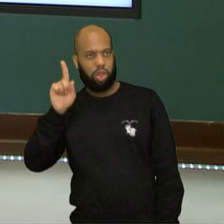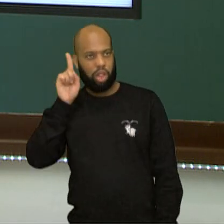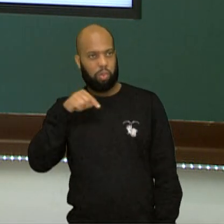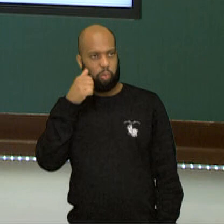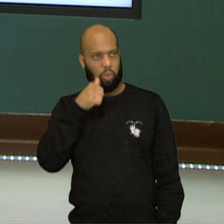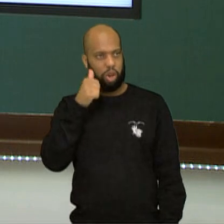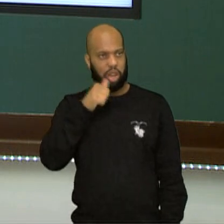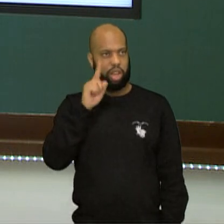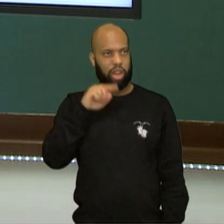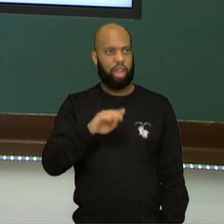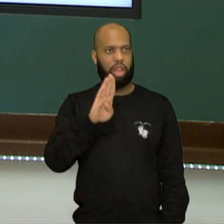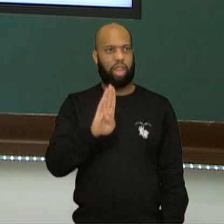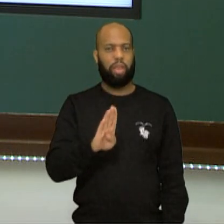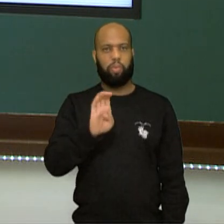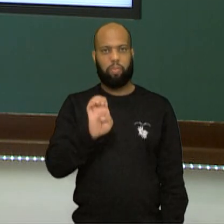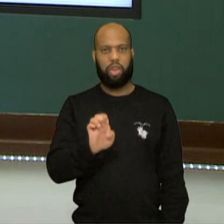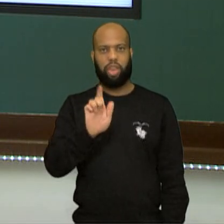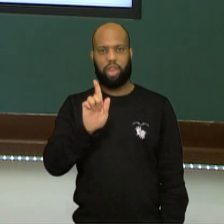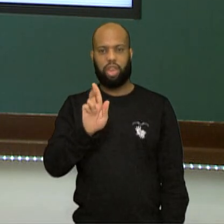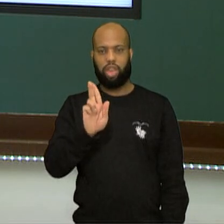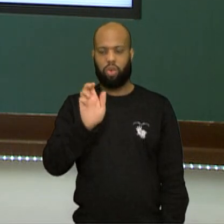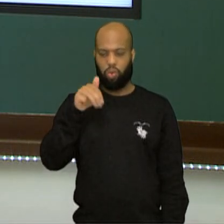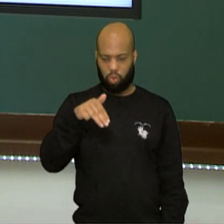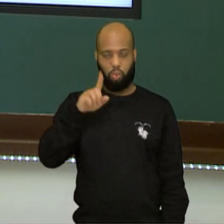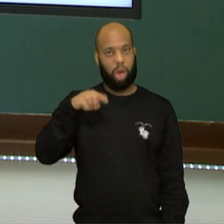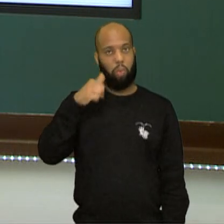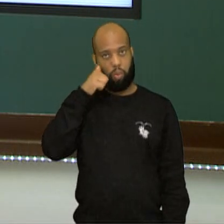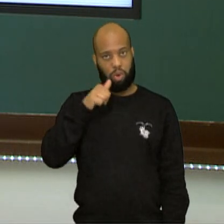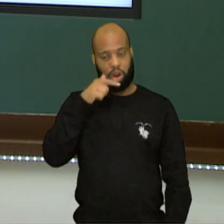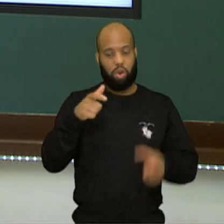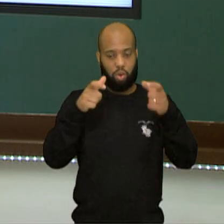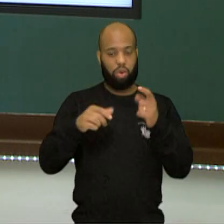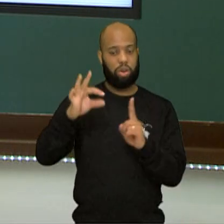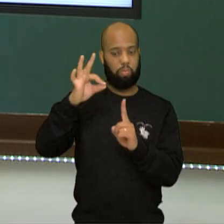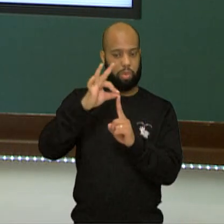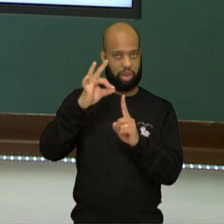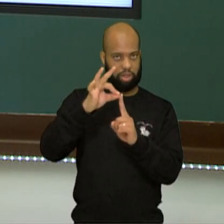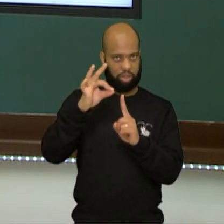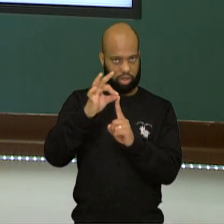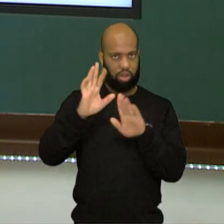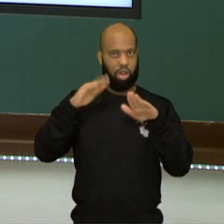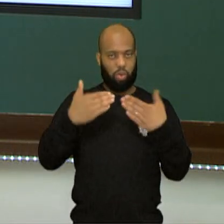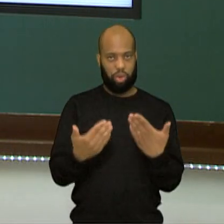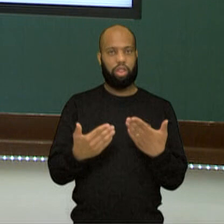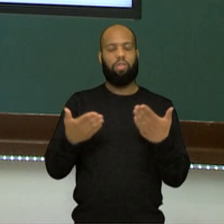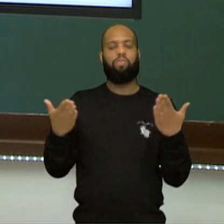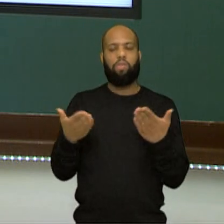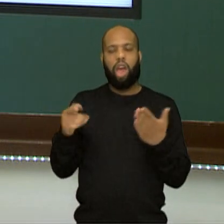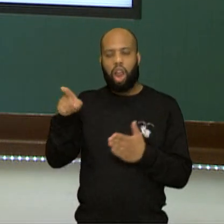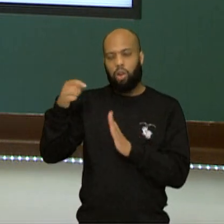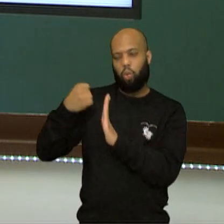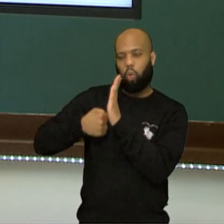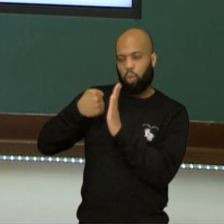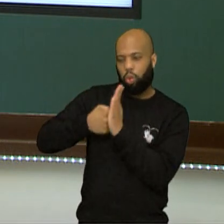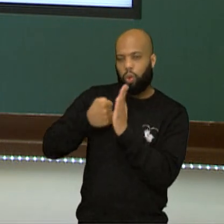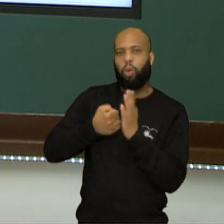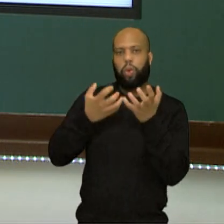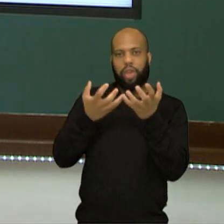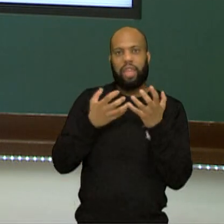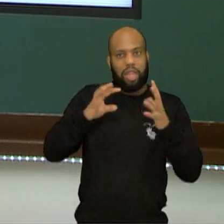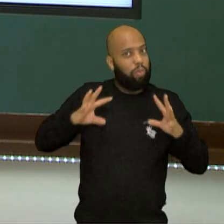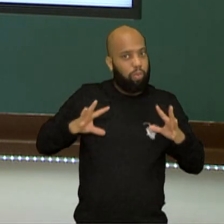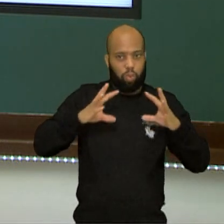texto que antes um homem que referia a toda a humanidade. Mas aqui, em vez de homem, ficou todos, né? Então, vale para todas a situação.